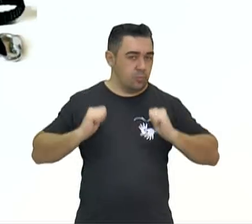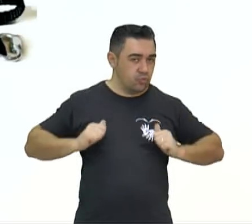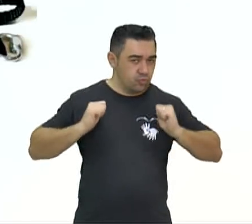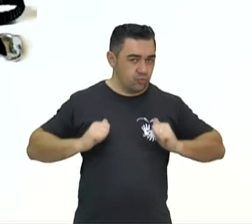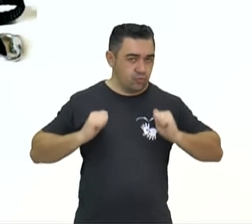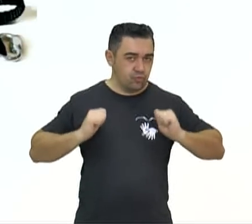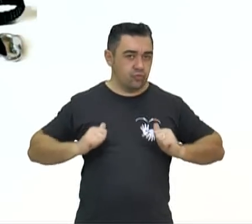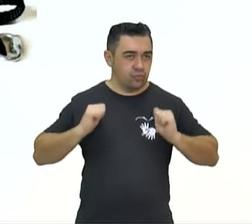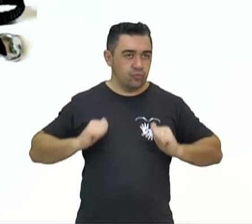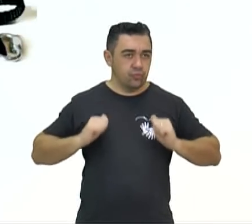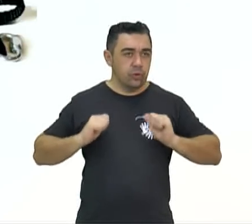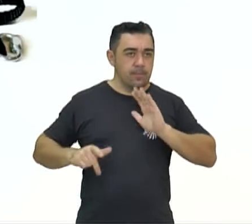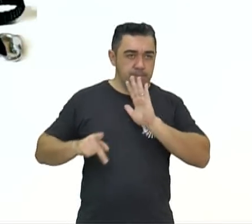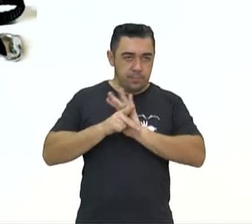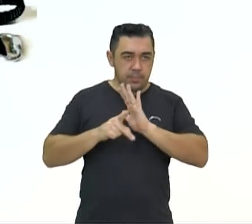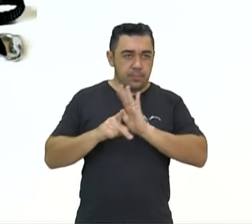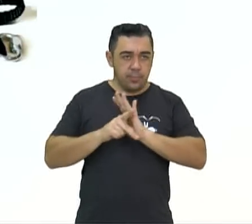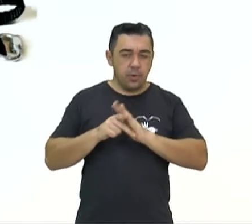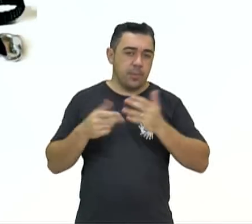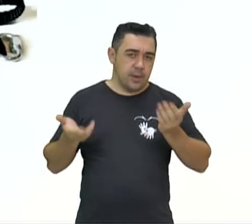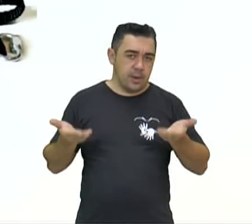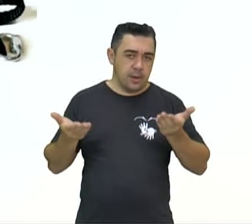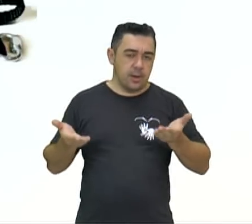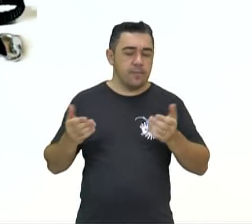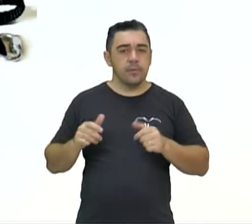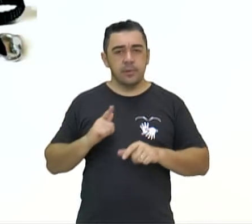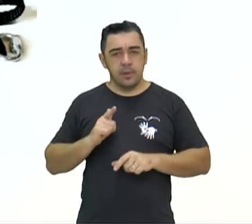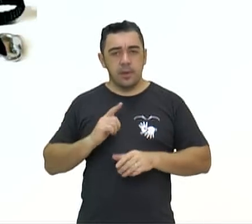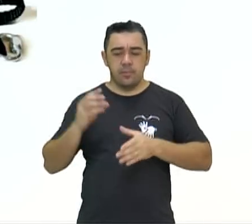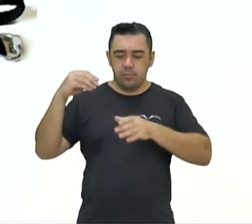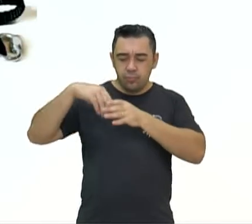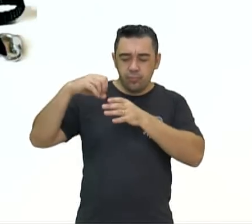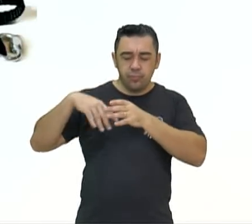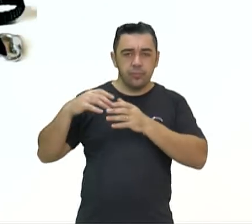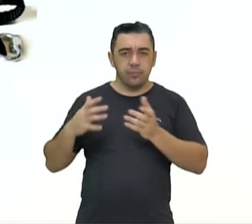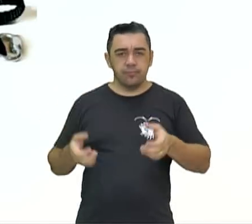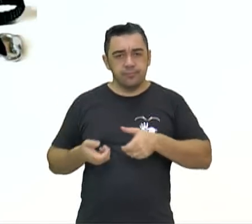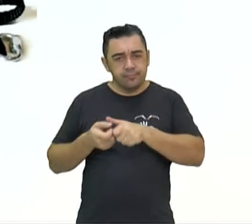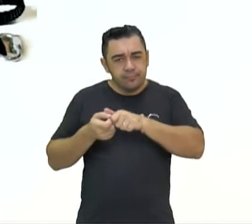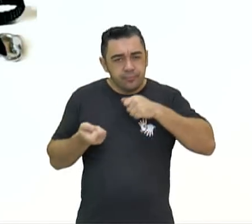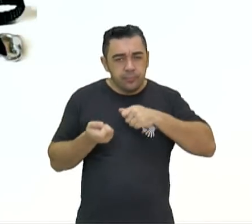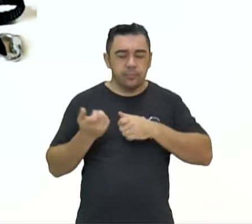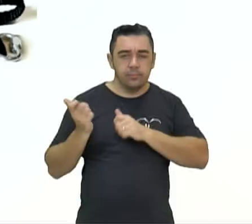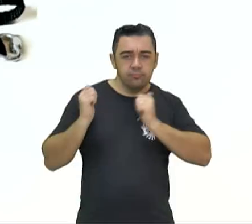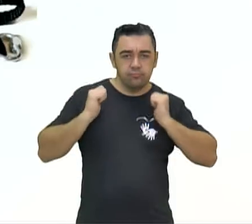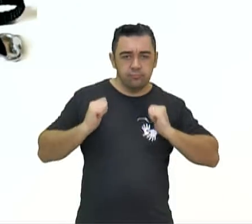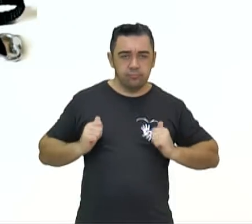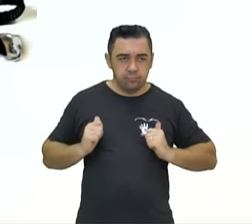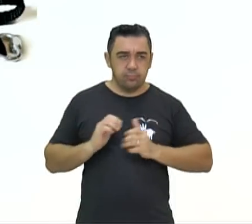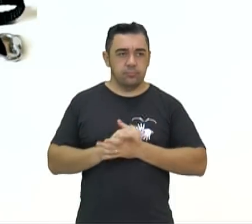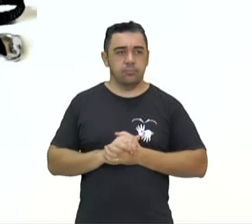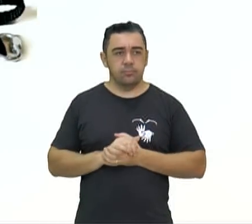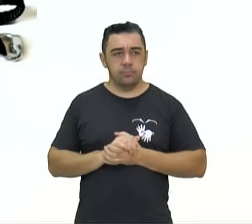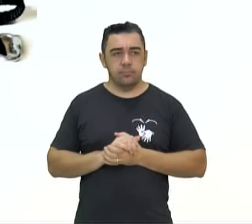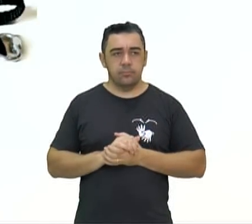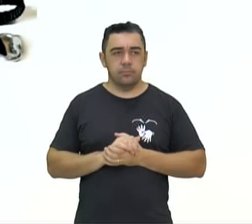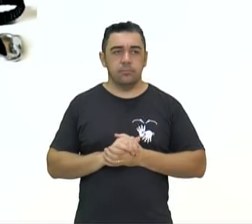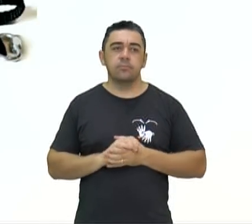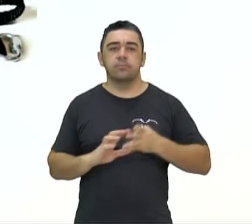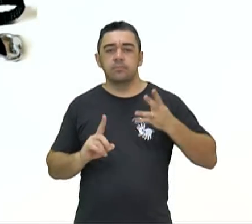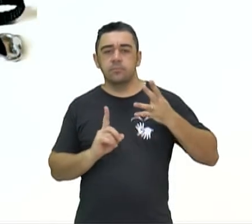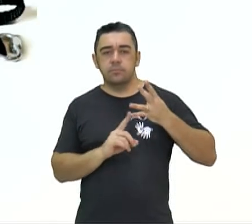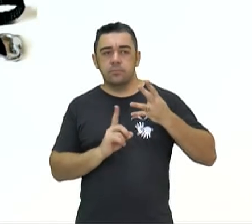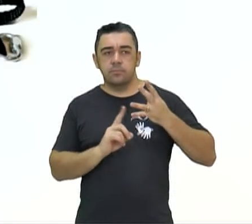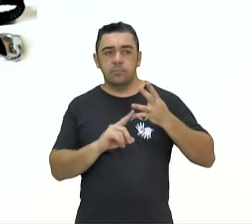que no caso essa aqui é própria, né? Ela é levezinha, tem um forro, tem as alças que são próprias.